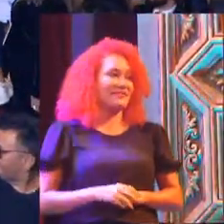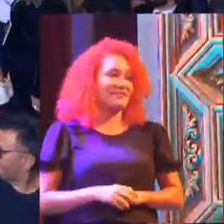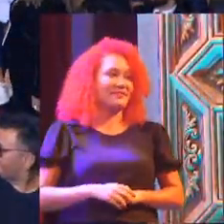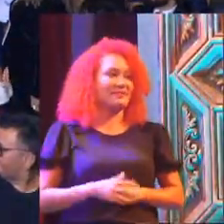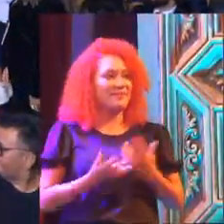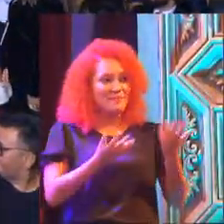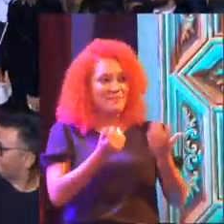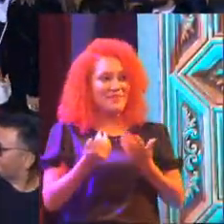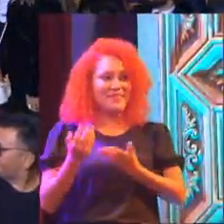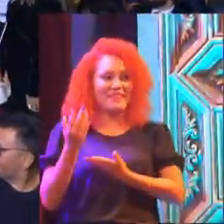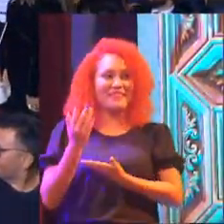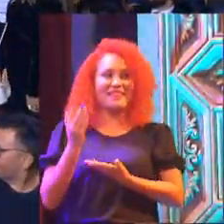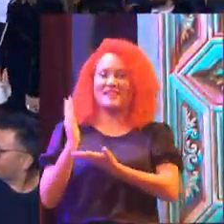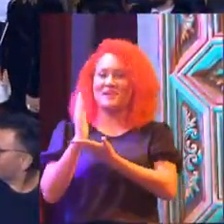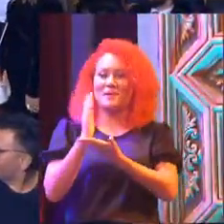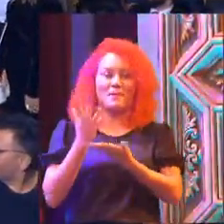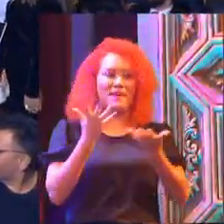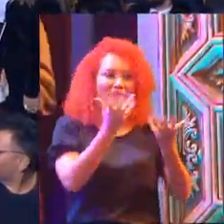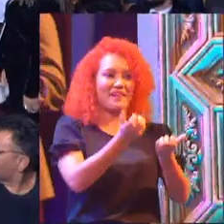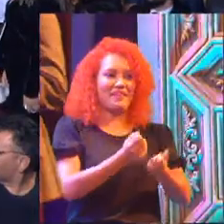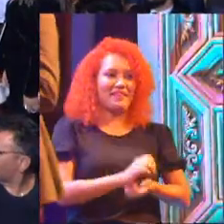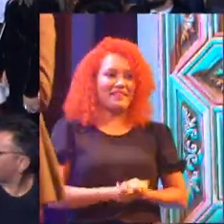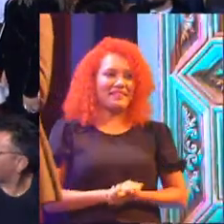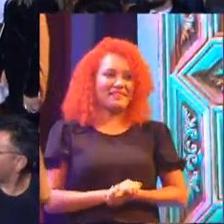Vem aqui receber a sua premiação.